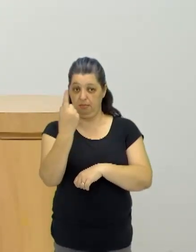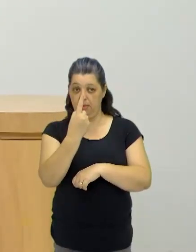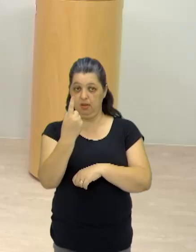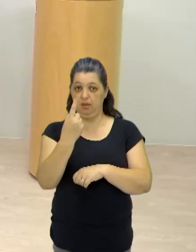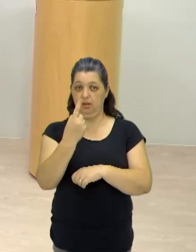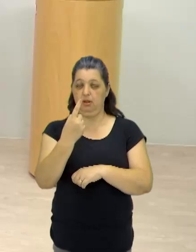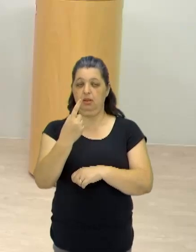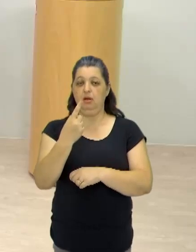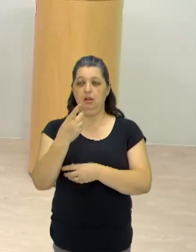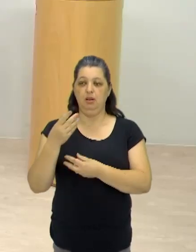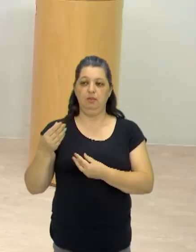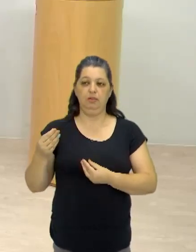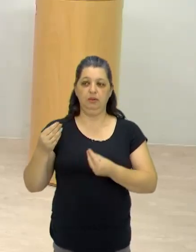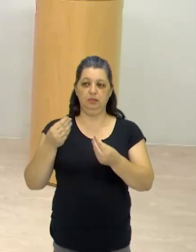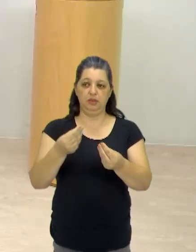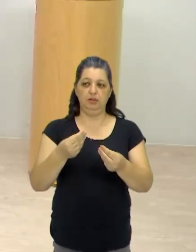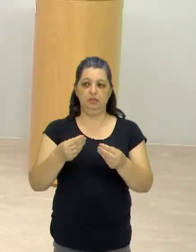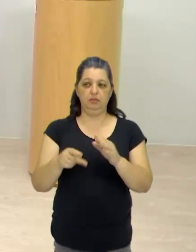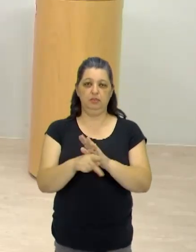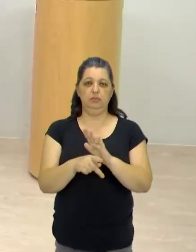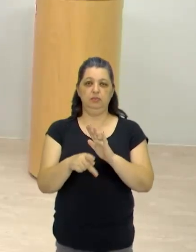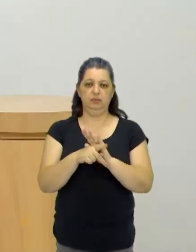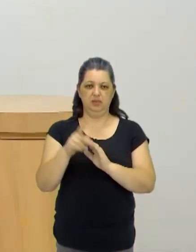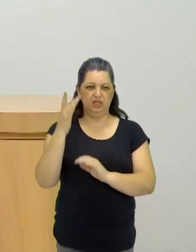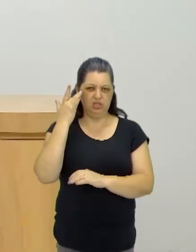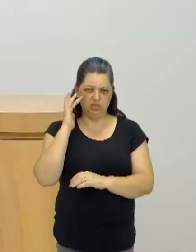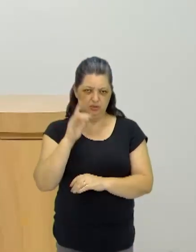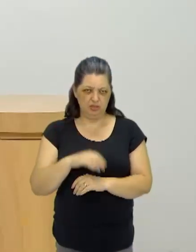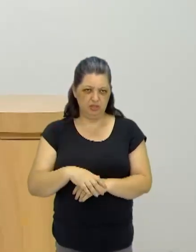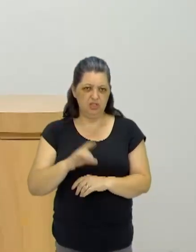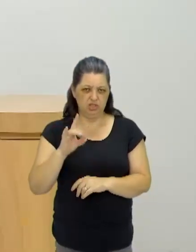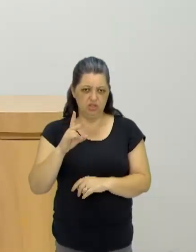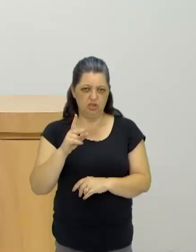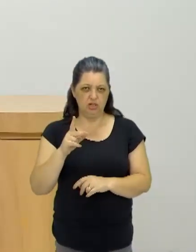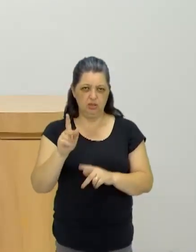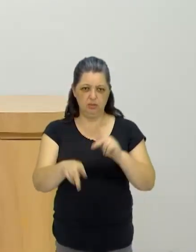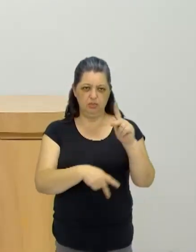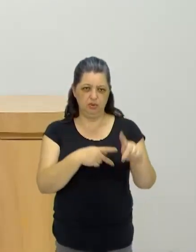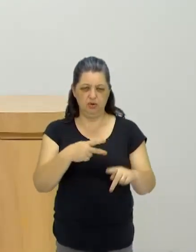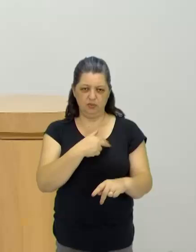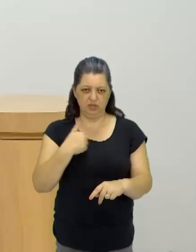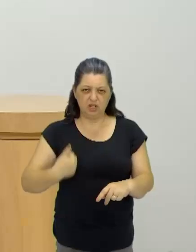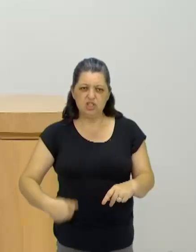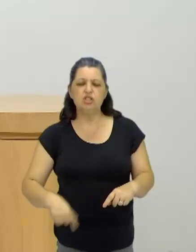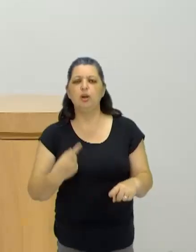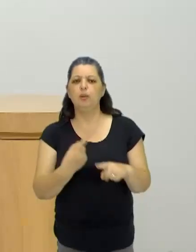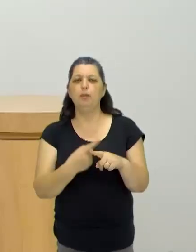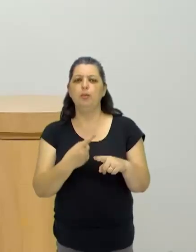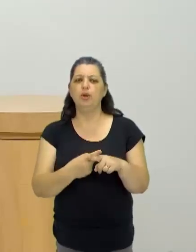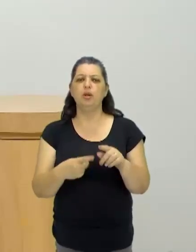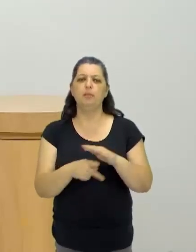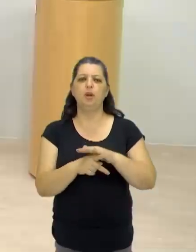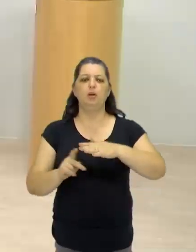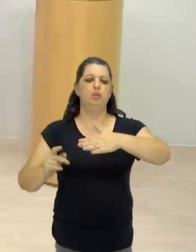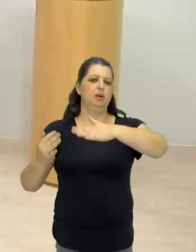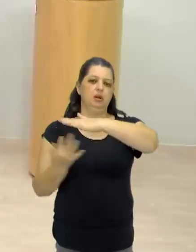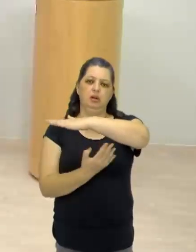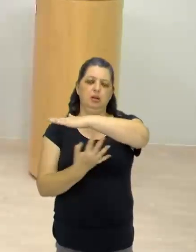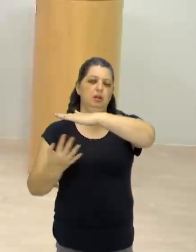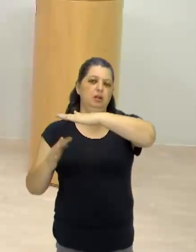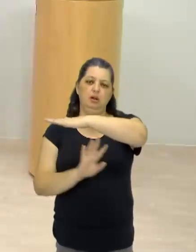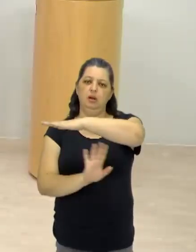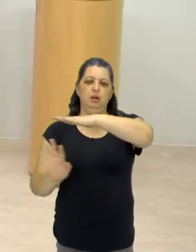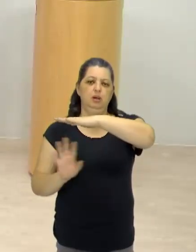disso? Caramba, não. Mas o Brasil não teve interesse em trazer chineses. Por que o imigrante europeu? Por que a elite brasileira